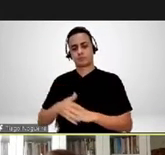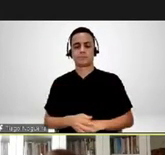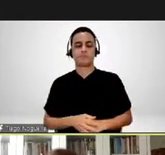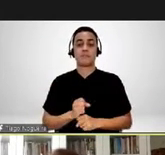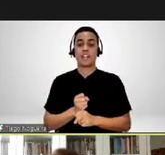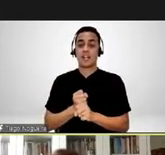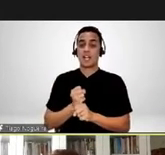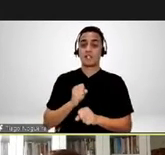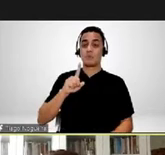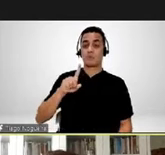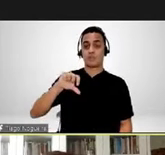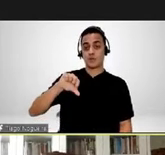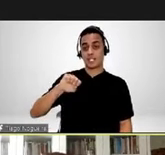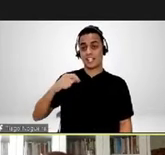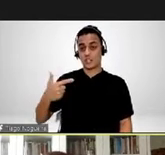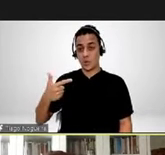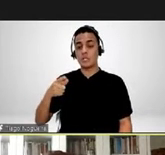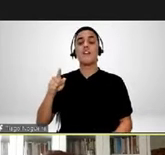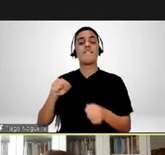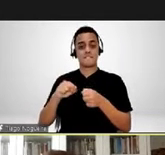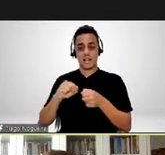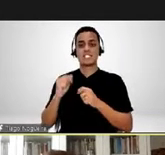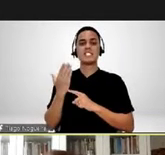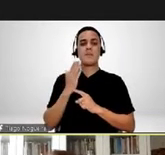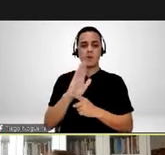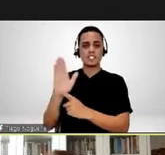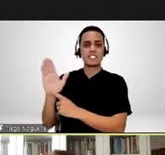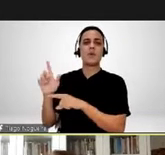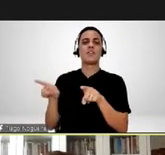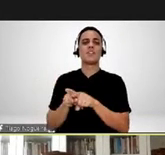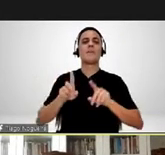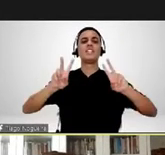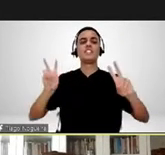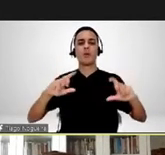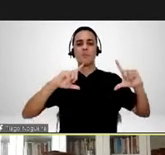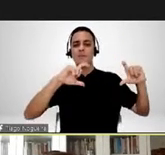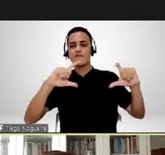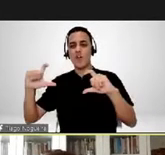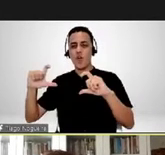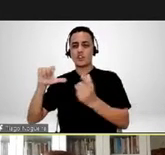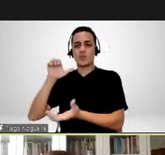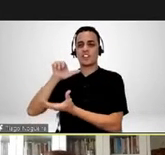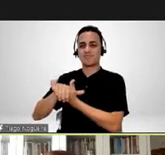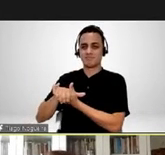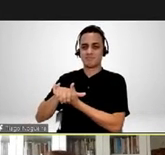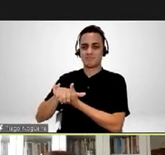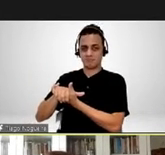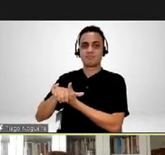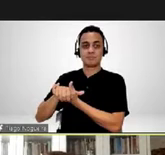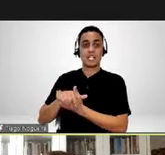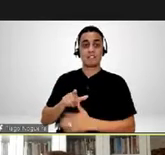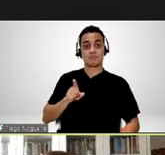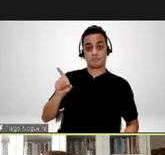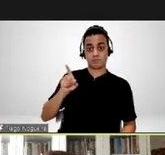se chama Cenografia Nupcial. Peço que passe para o próximo slide. Nessa, ele